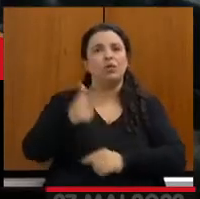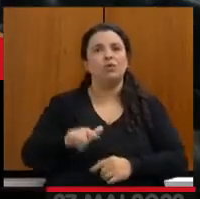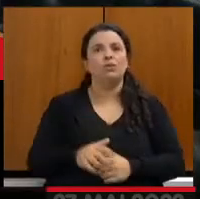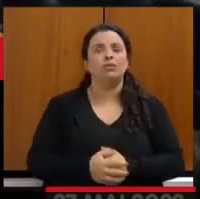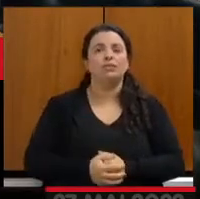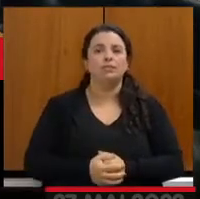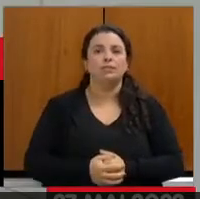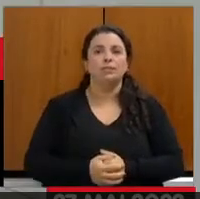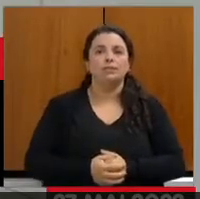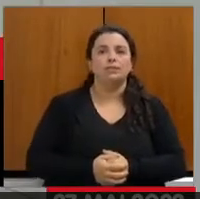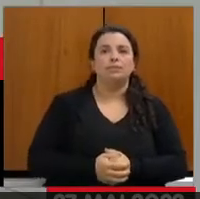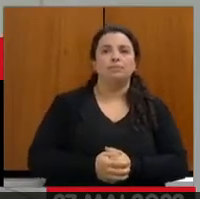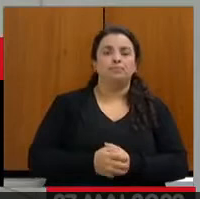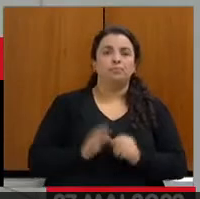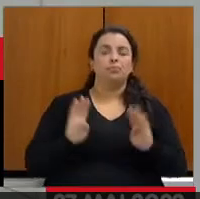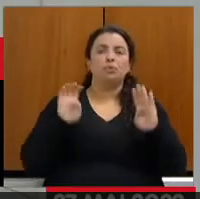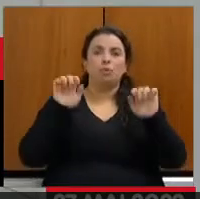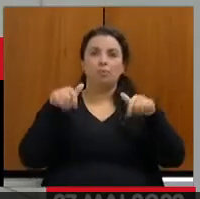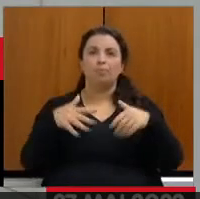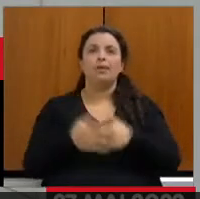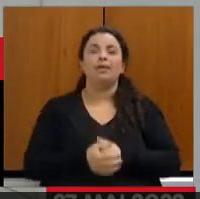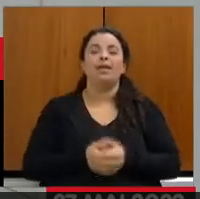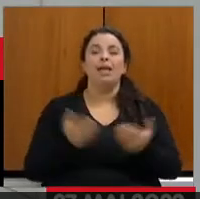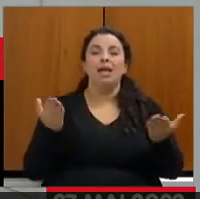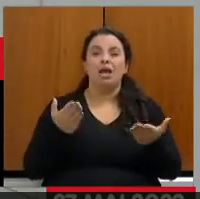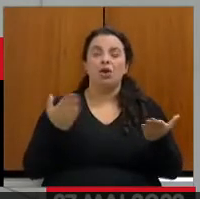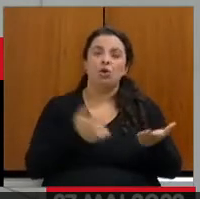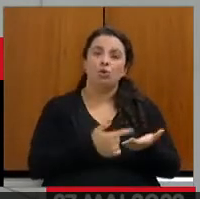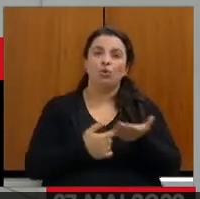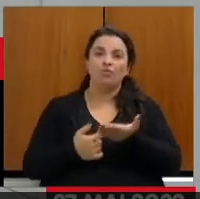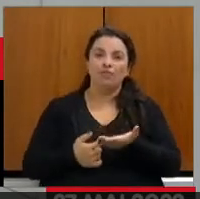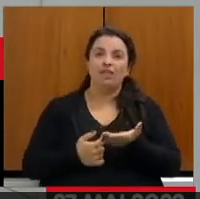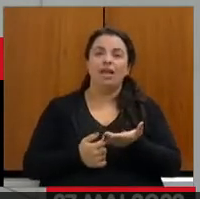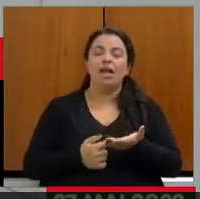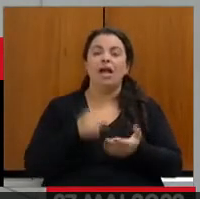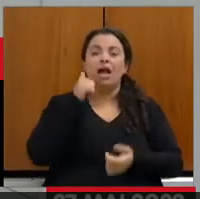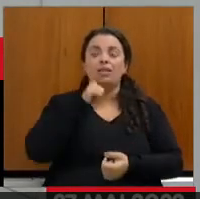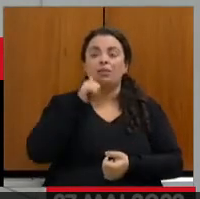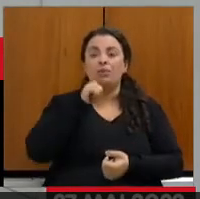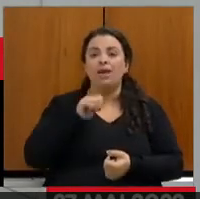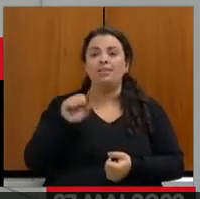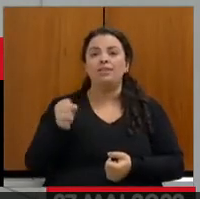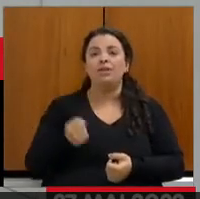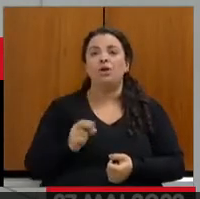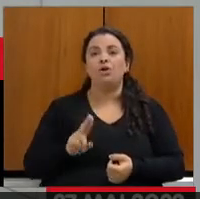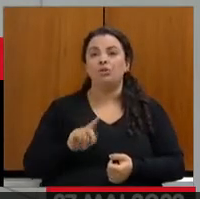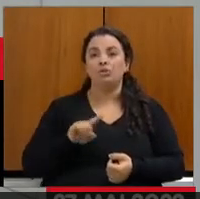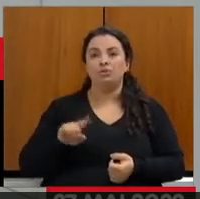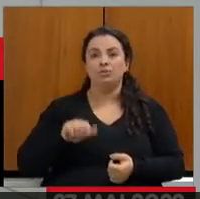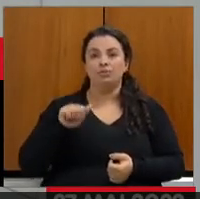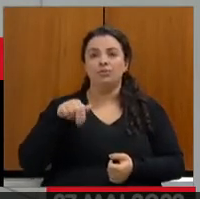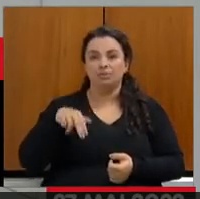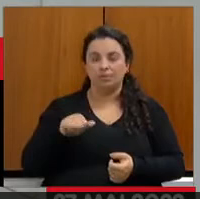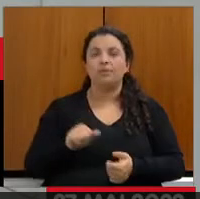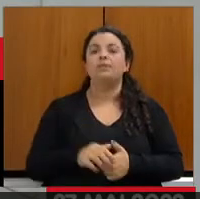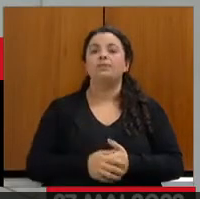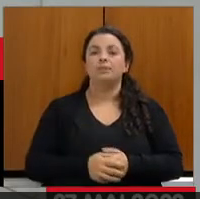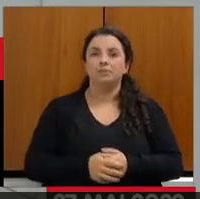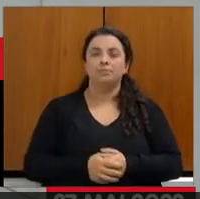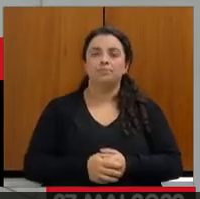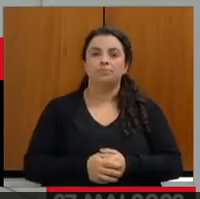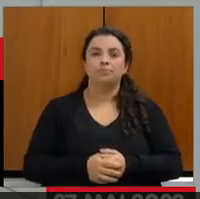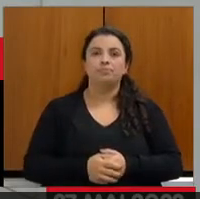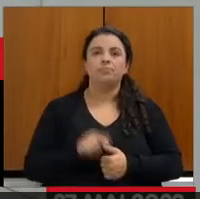muito bem nós vamos convidar agora a senhora Suzana villas-boas mítica